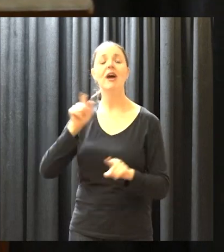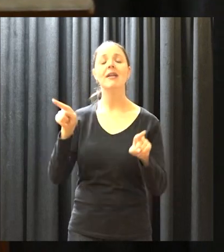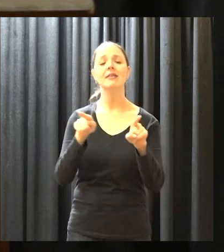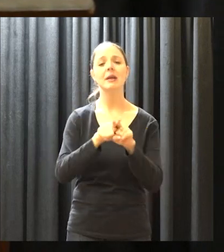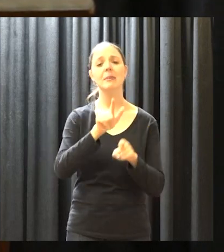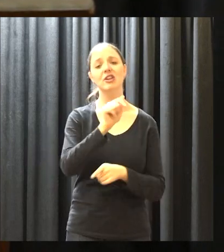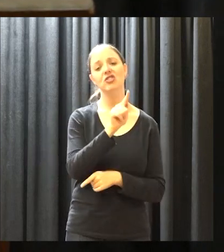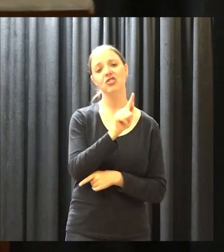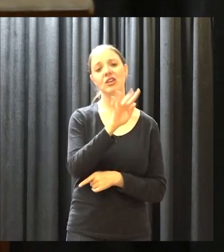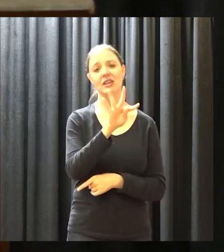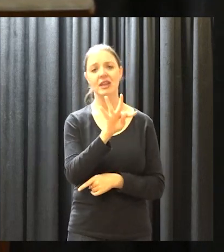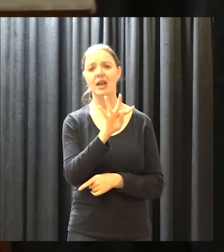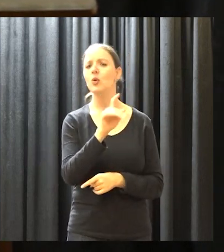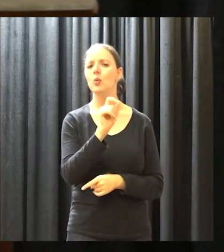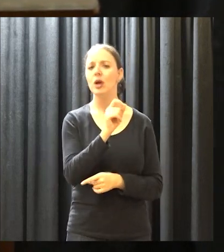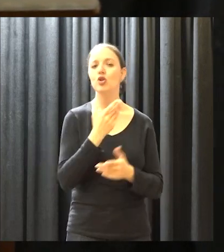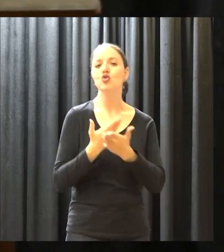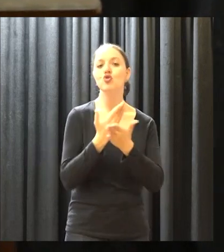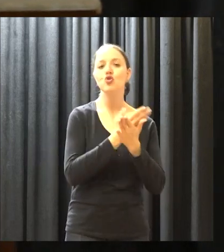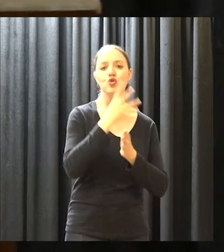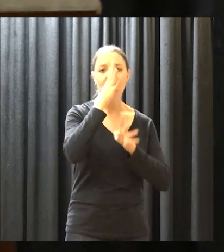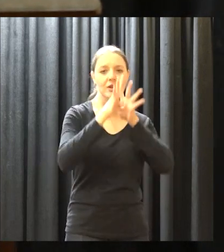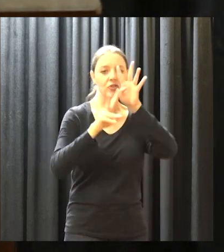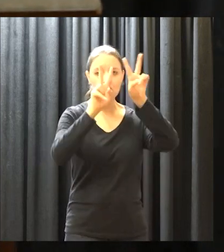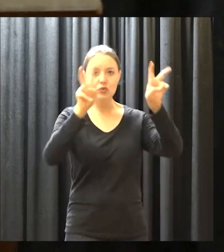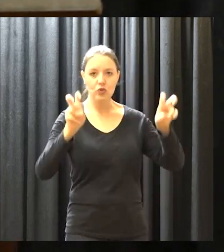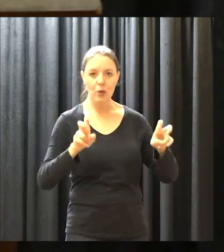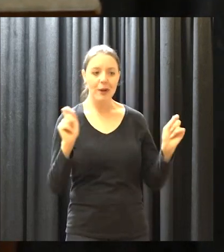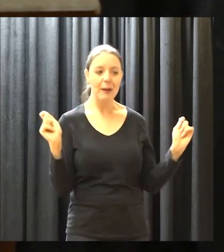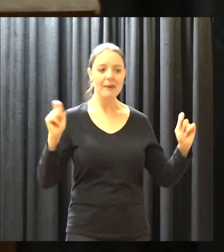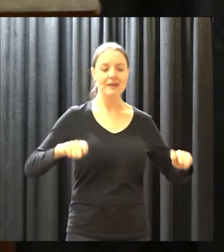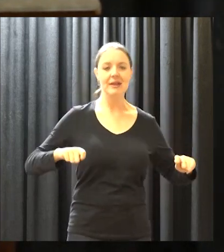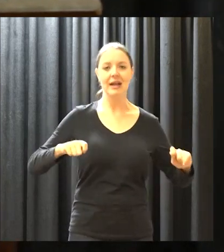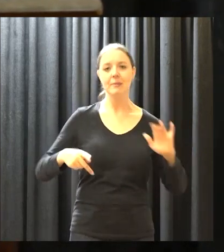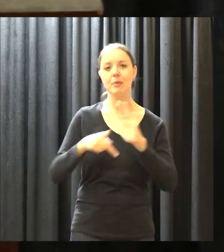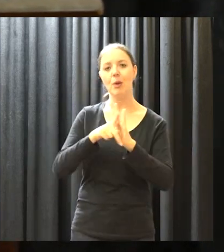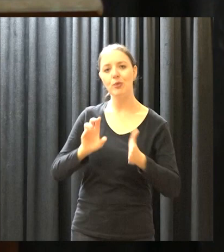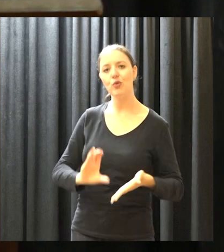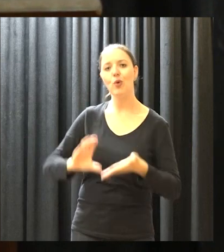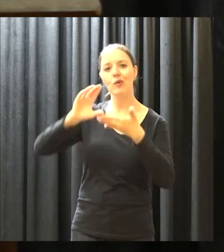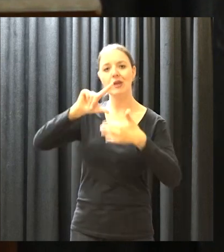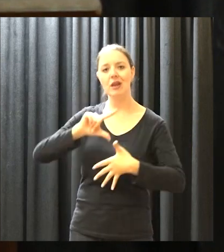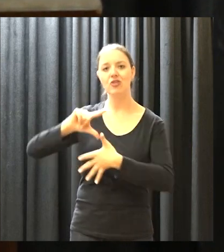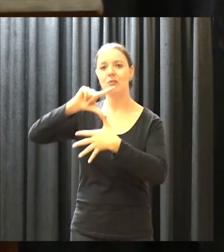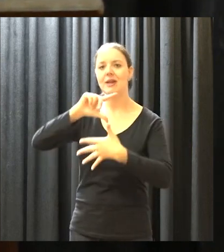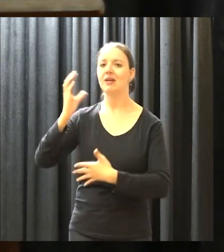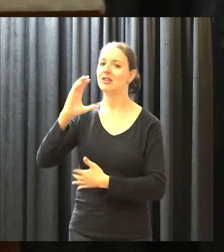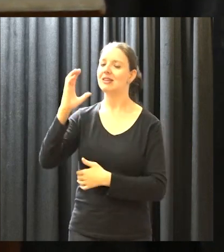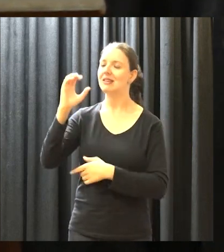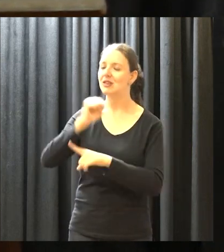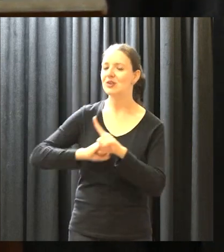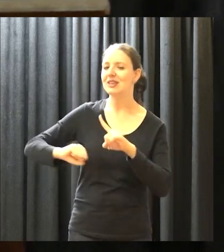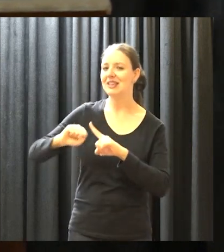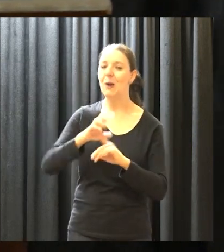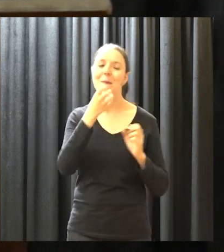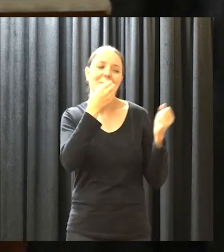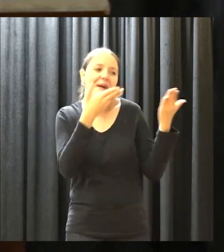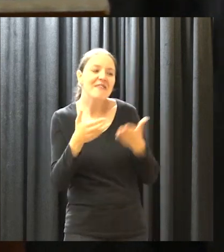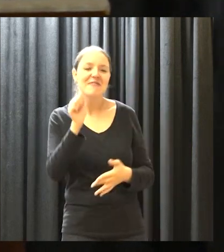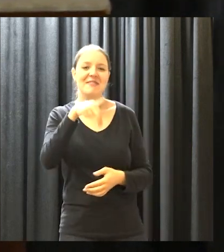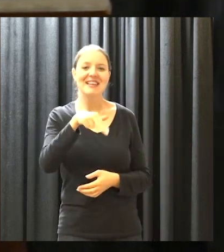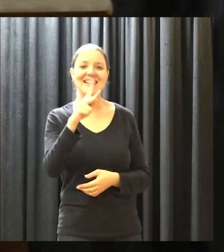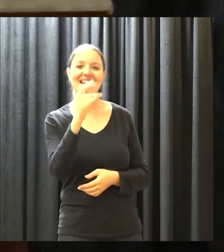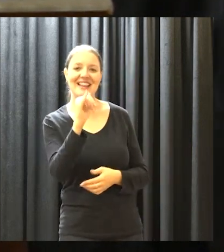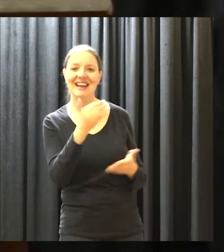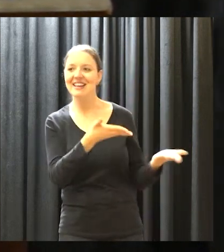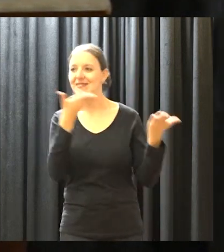Estudos Críticos de Discapacidade do Conselho Latino-Americano de Ciências Sociais. Anaí, bem-vinda. Enfim, uma